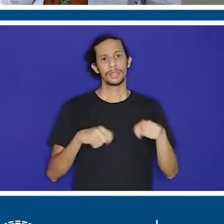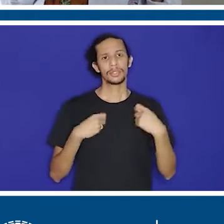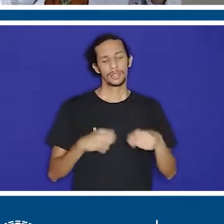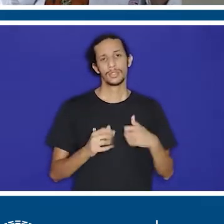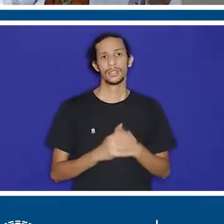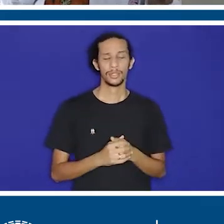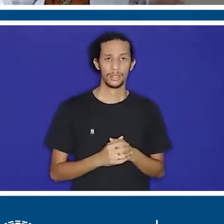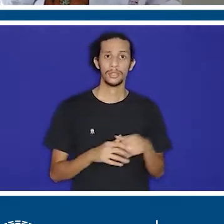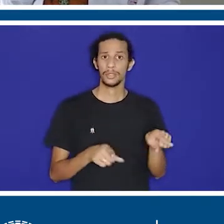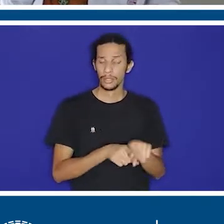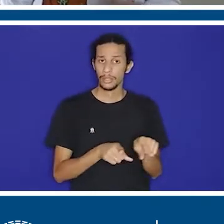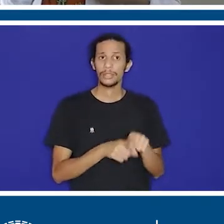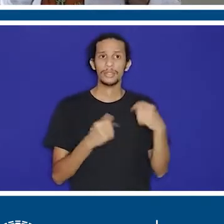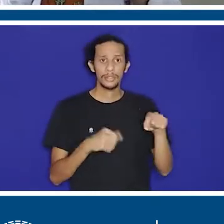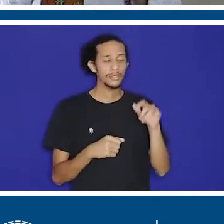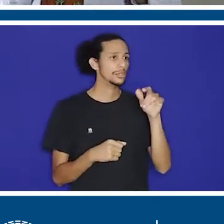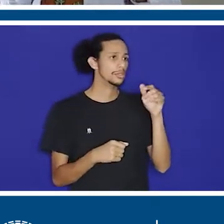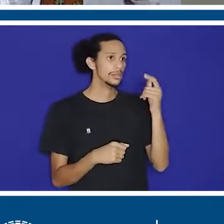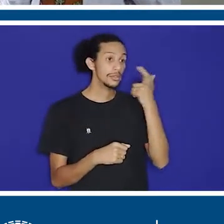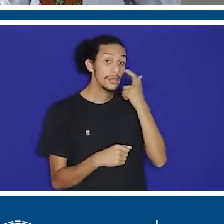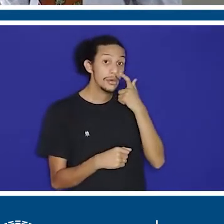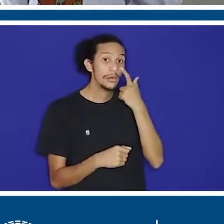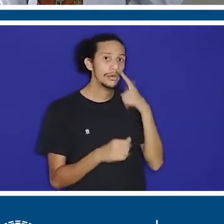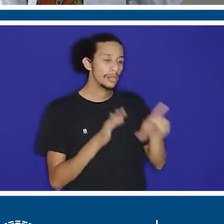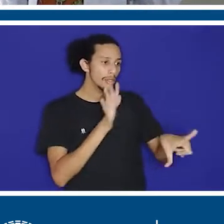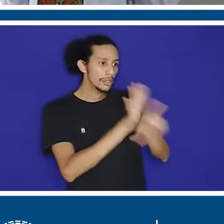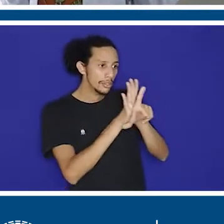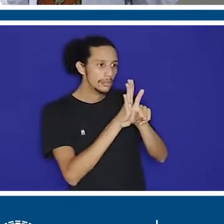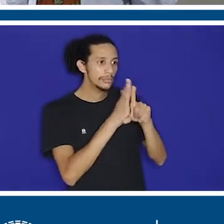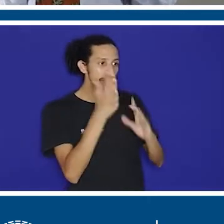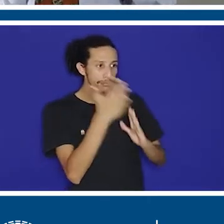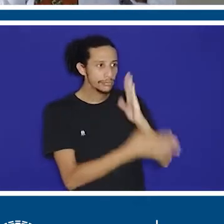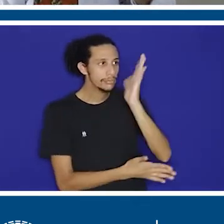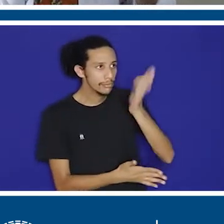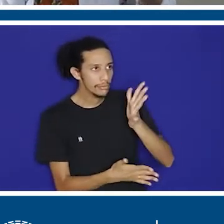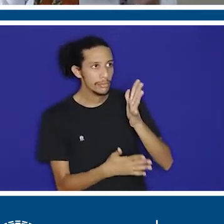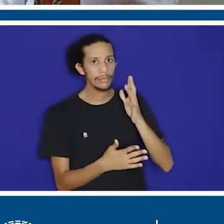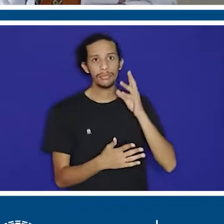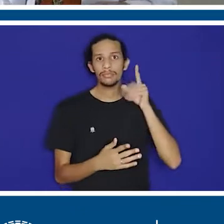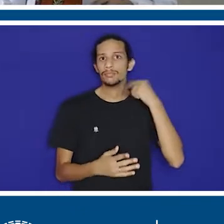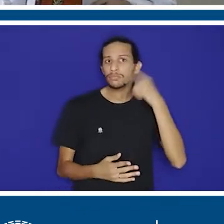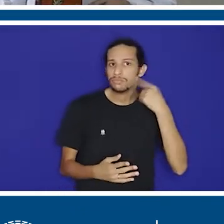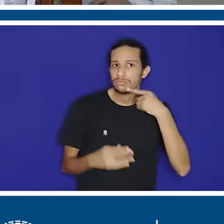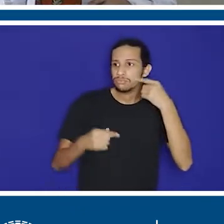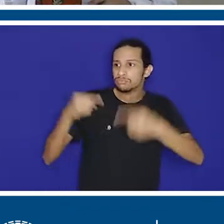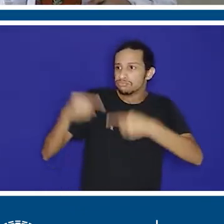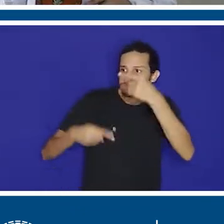ser levada para o legislativo, ela precisa ser